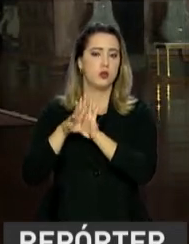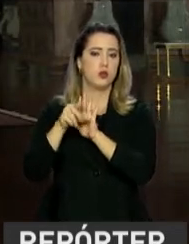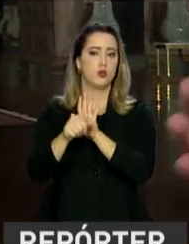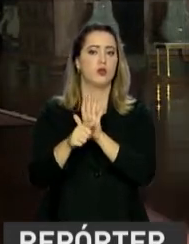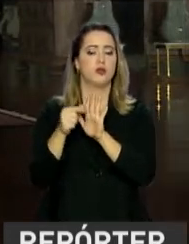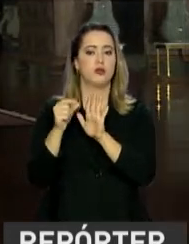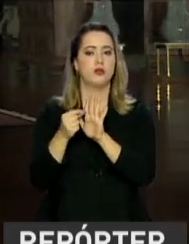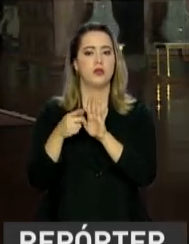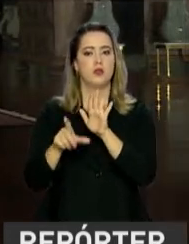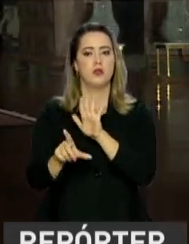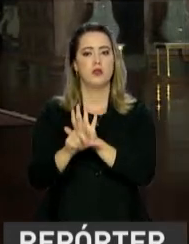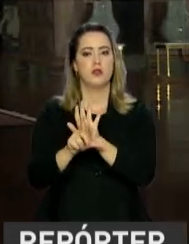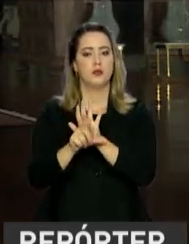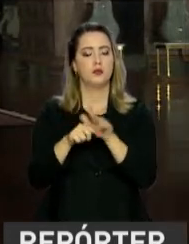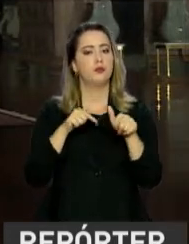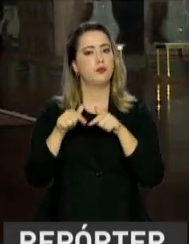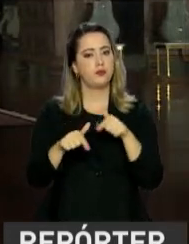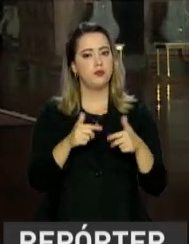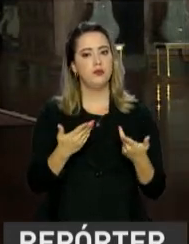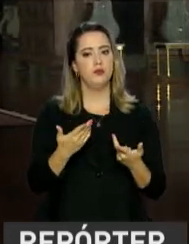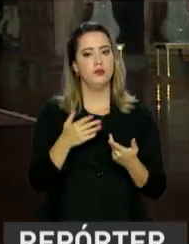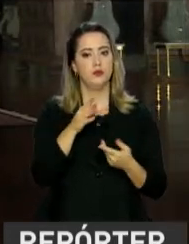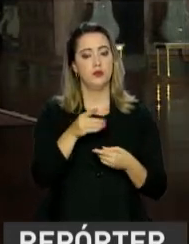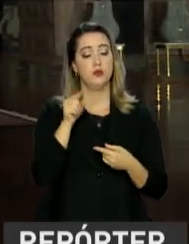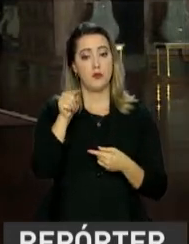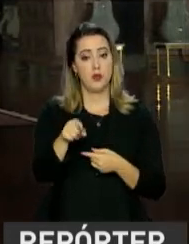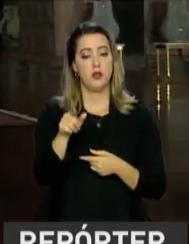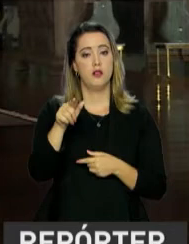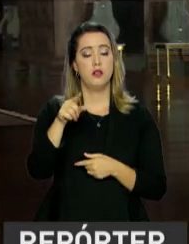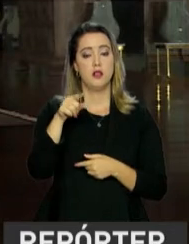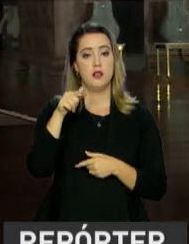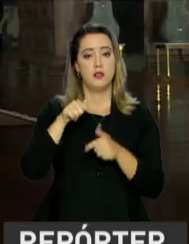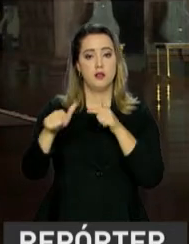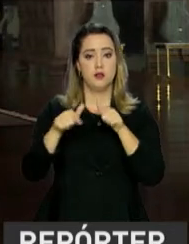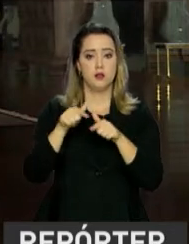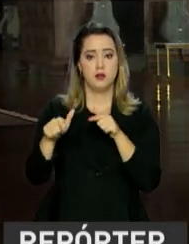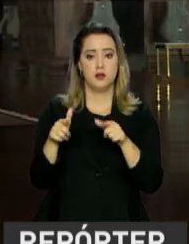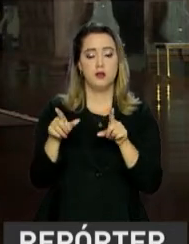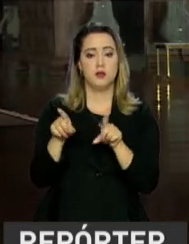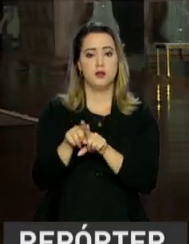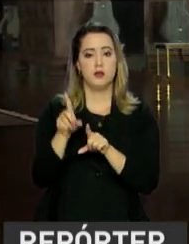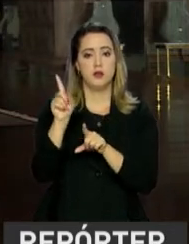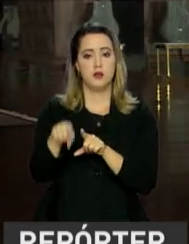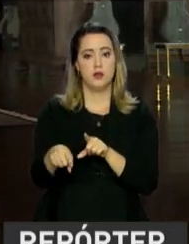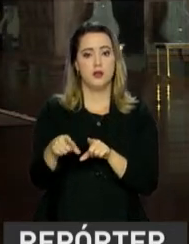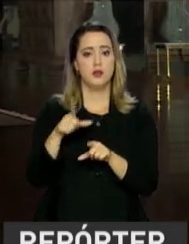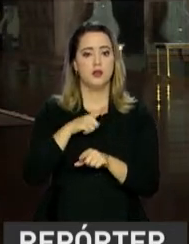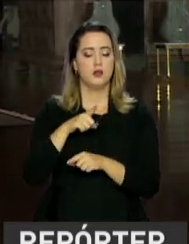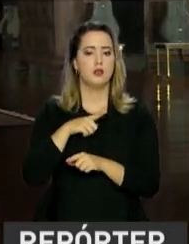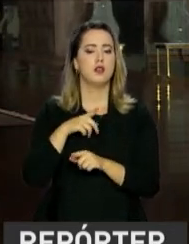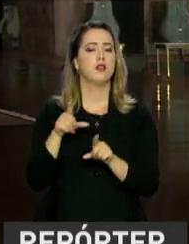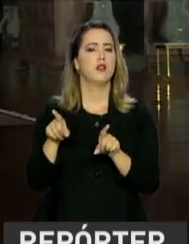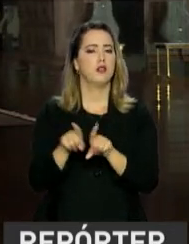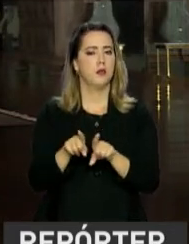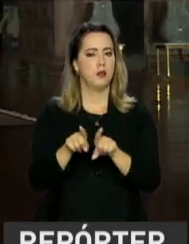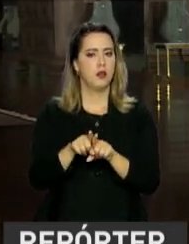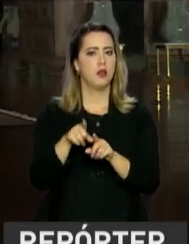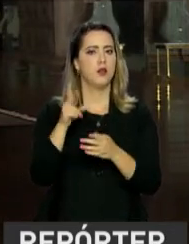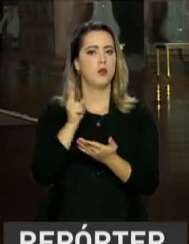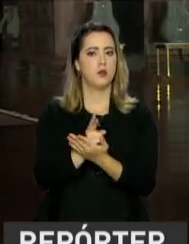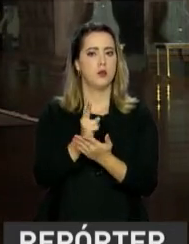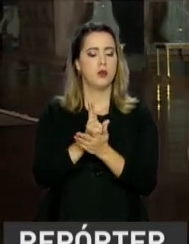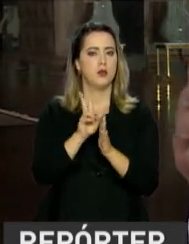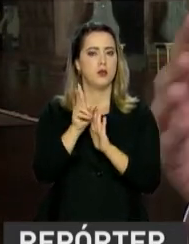da legislação trabalhista e esse trabalhador trabalhador e ele terá também o mesmo